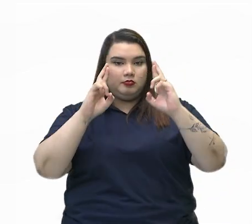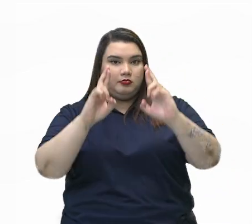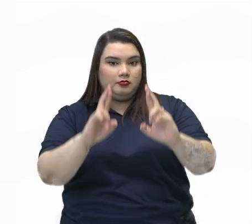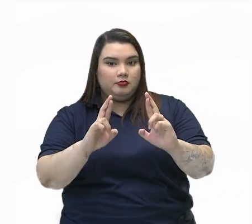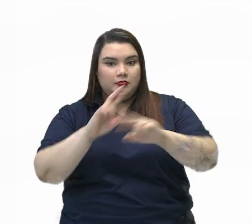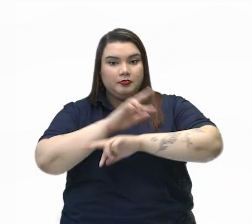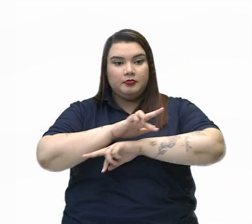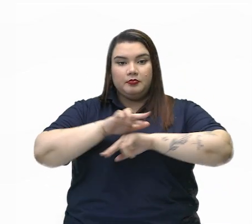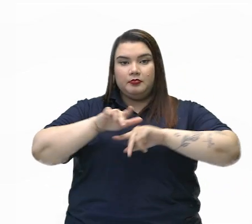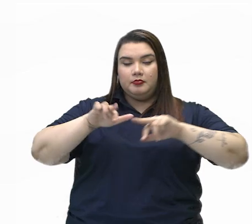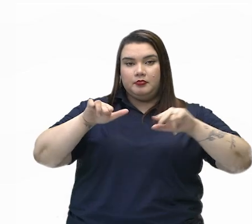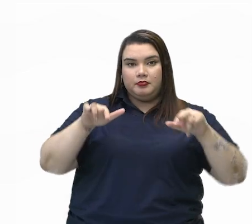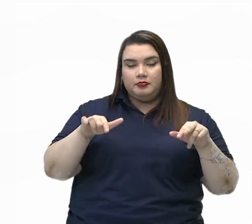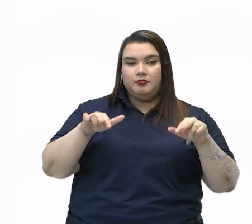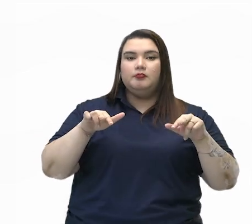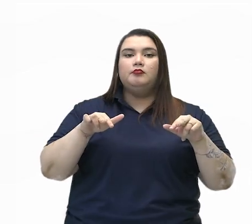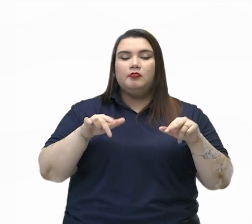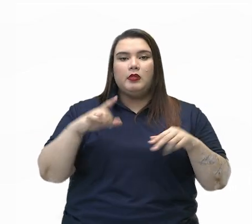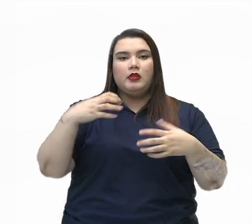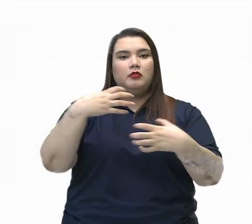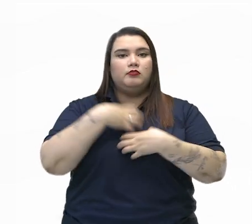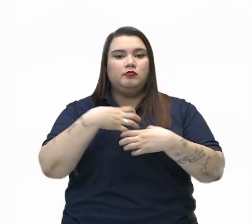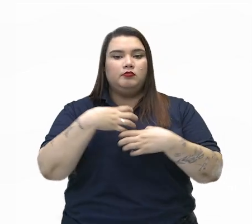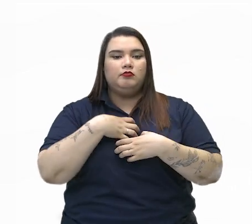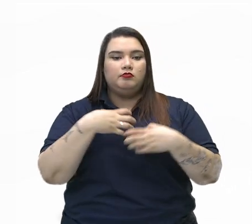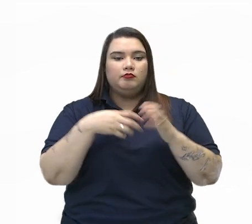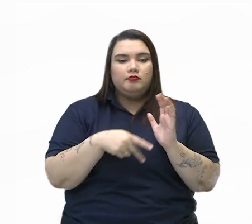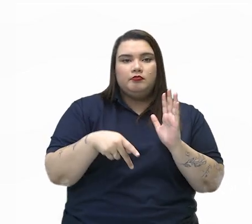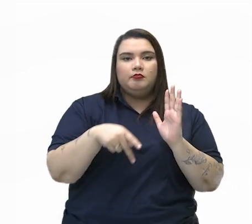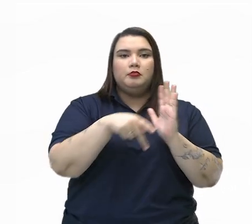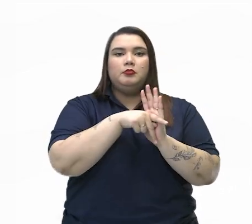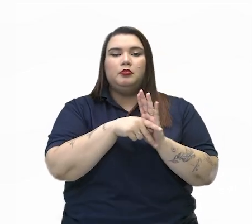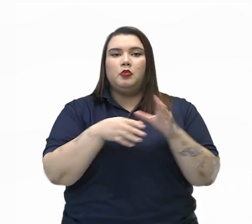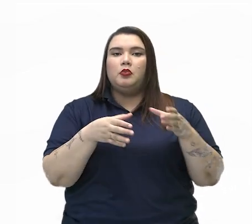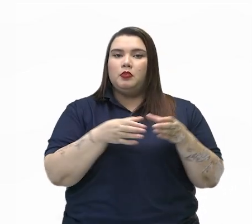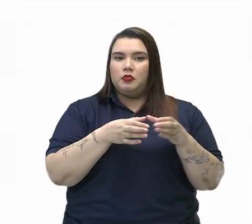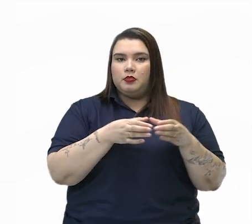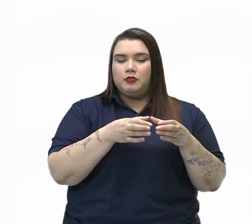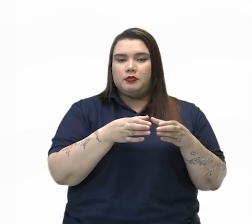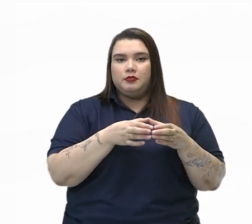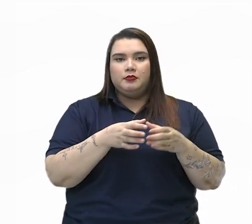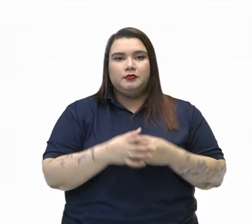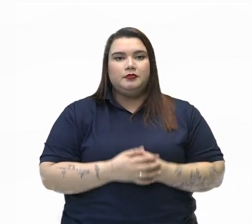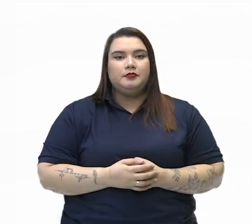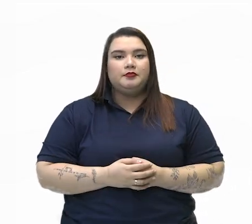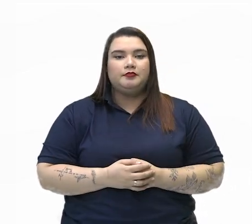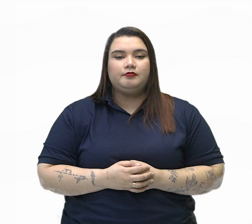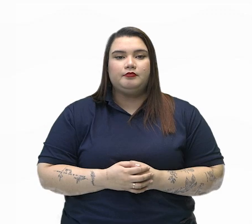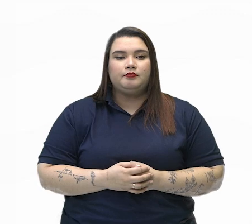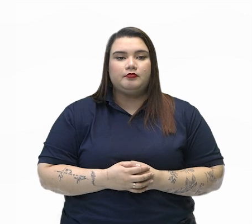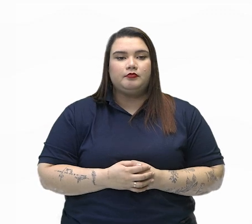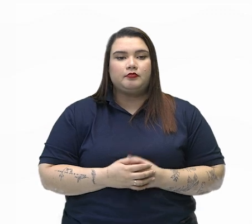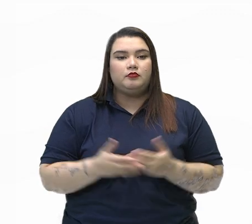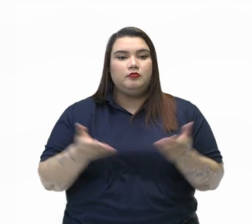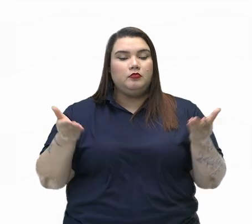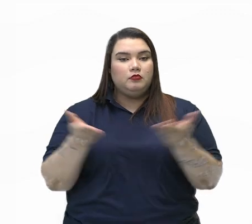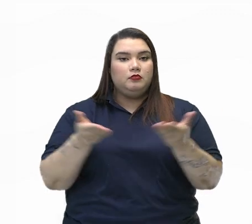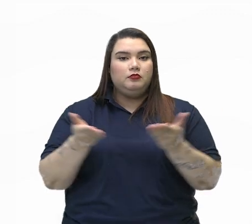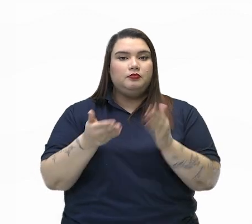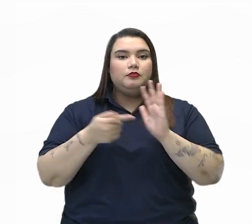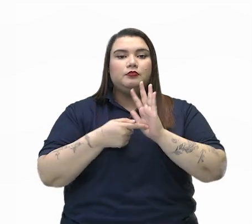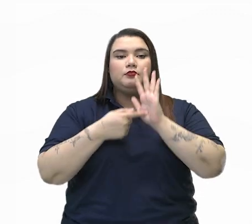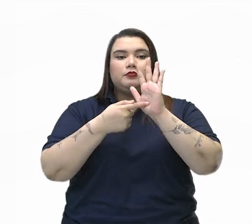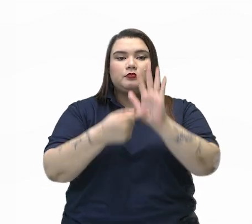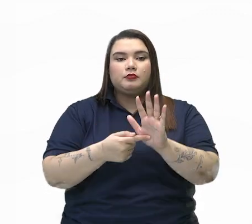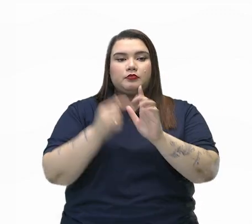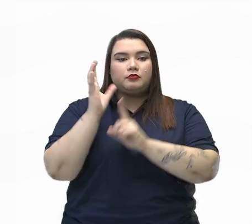diálogo, o respeito e a diversidade e o senso de pertencimento. Vamos agora